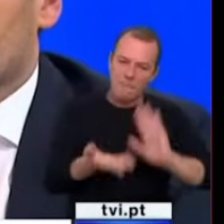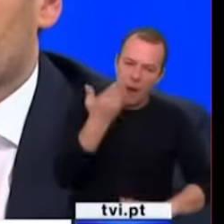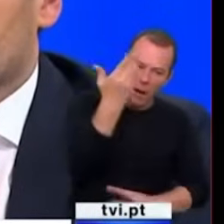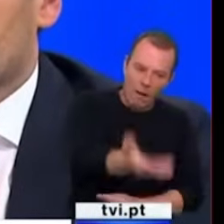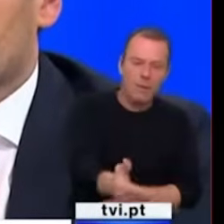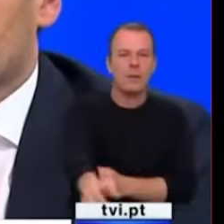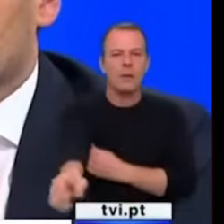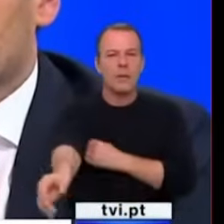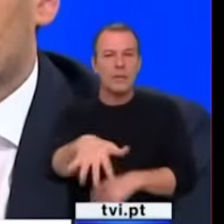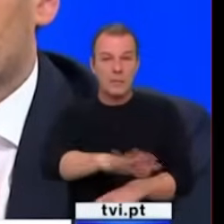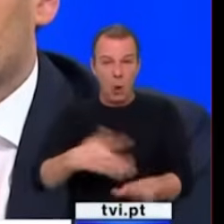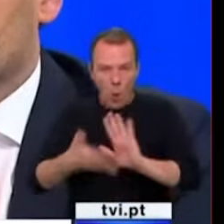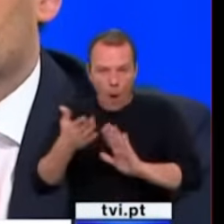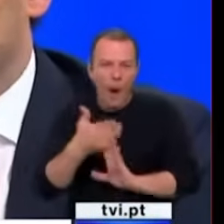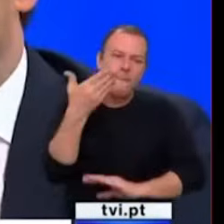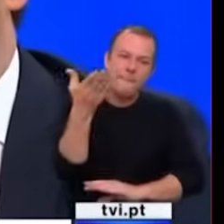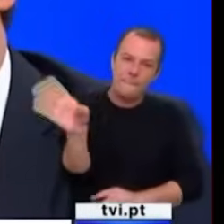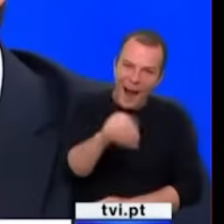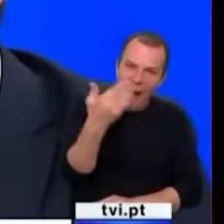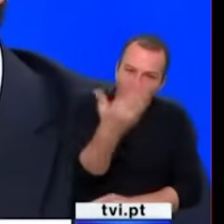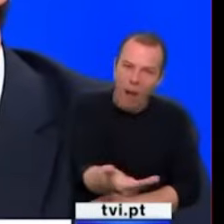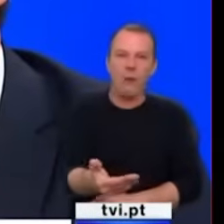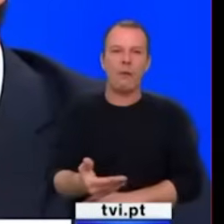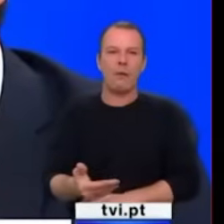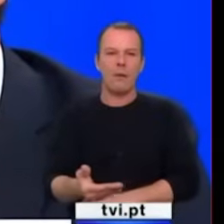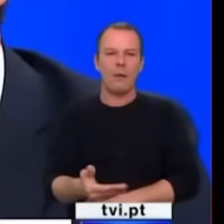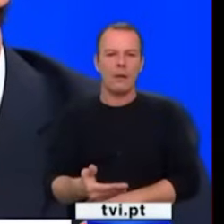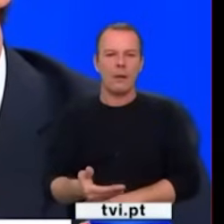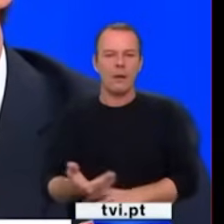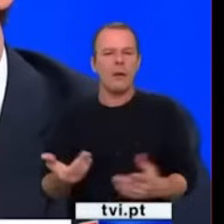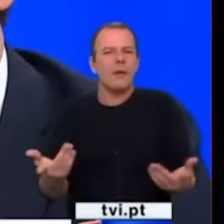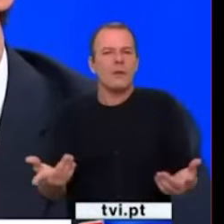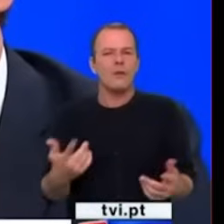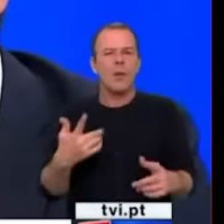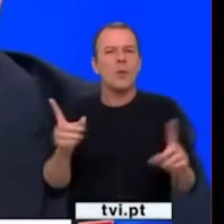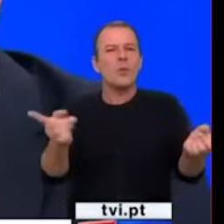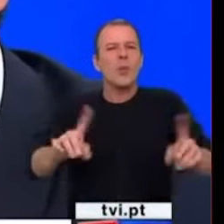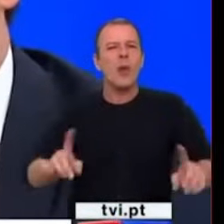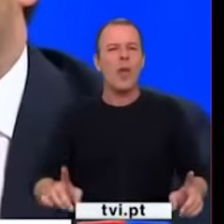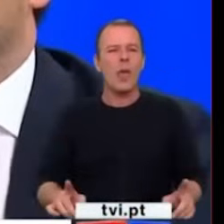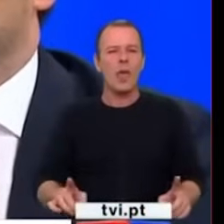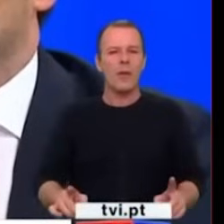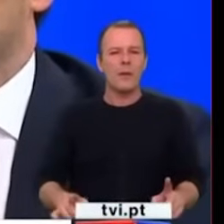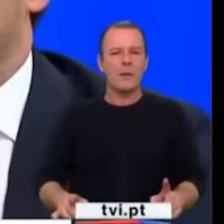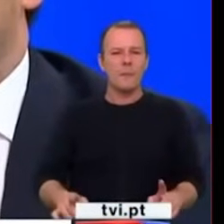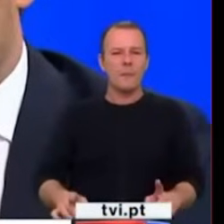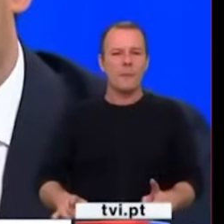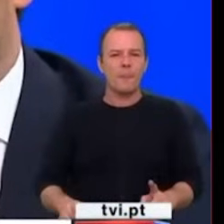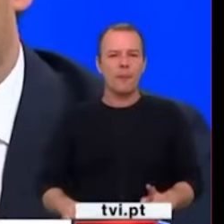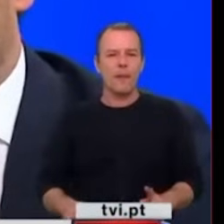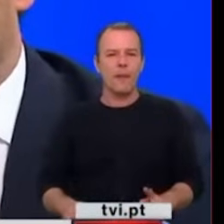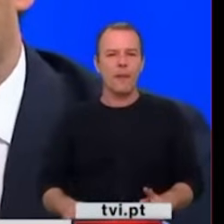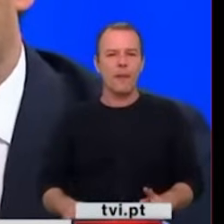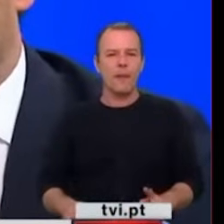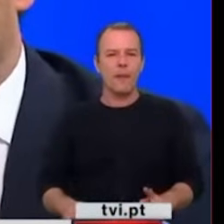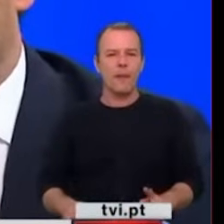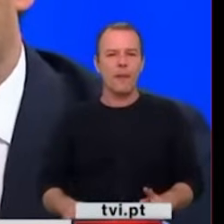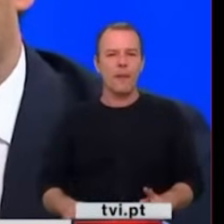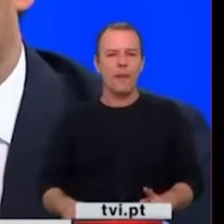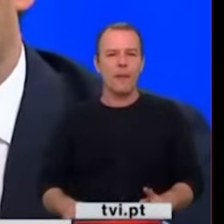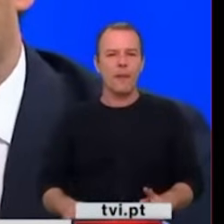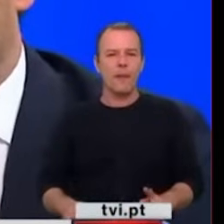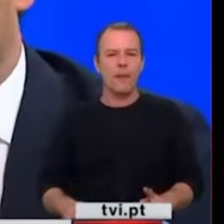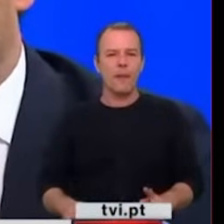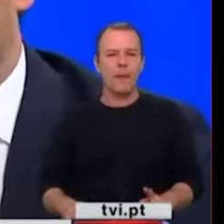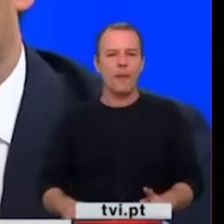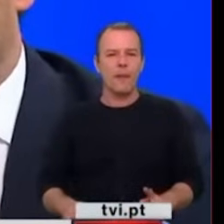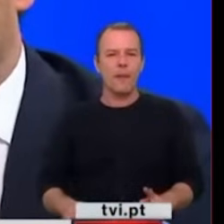de episódios de urgência e nós não podemos ignorar isso nem podemos ignorar nem podemos só que não vai resolver isso no privado and Ventura Imaginem